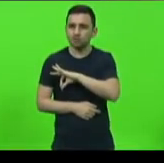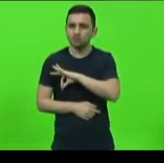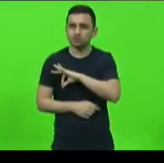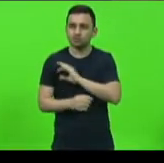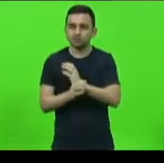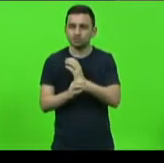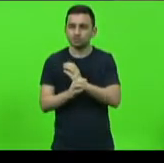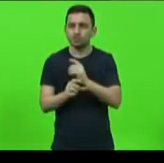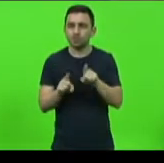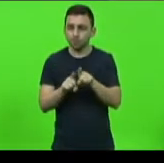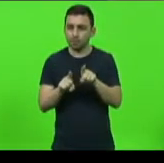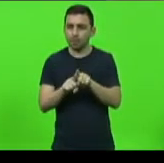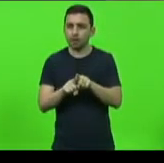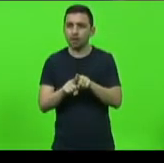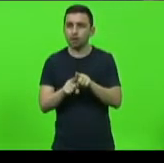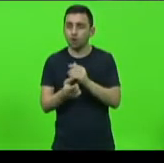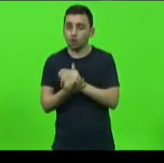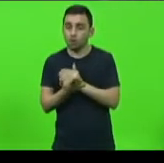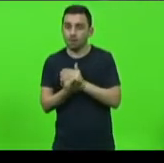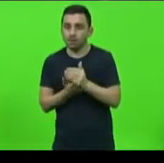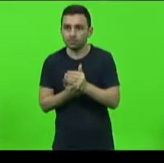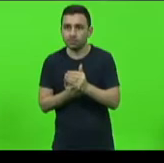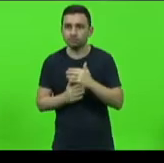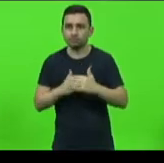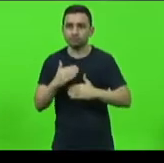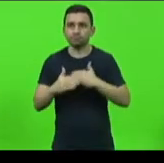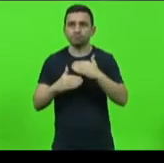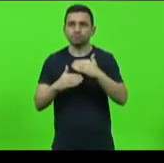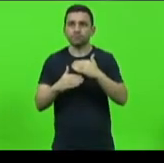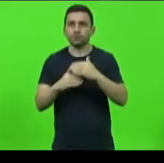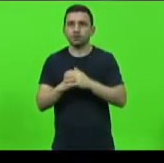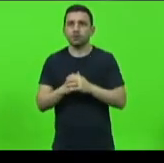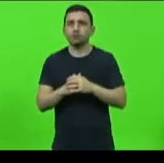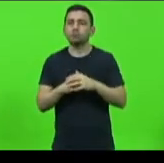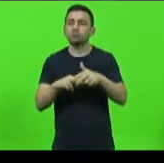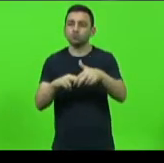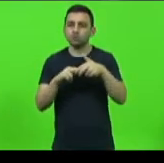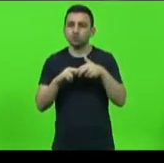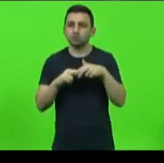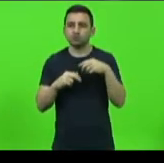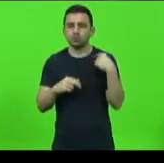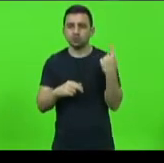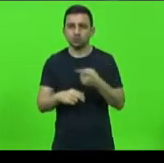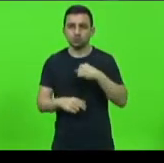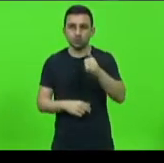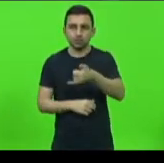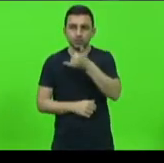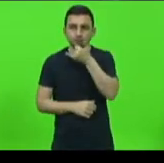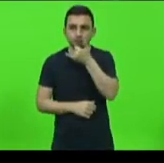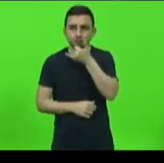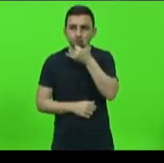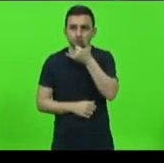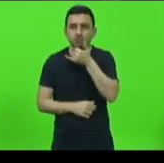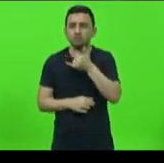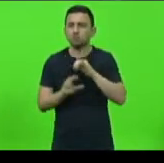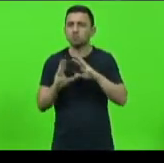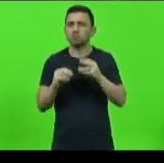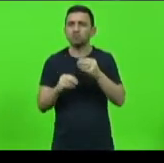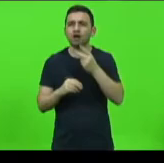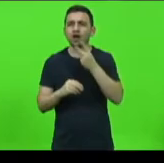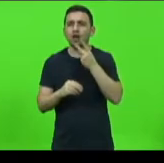o salário do carreira inicial. Eu só estou fazendo essa justificativa que nos foi apresentada, por isso que o pessoal disse que não